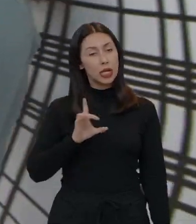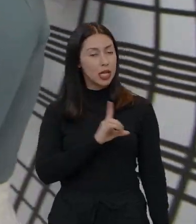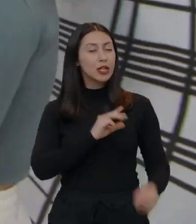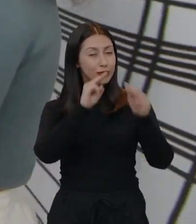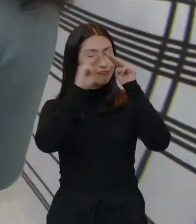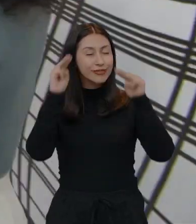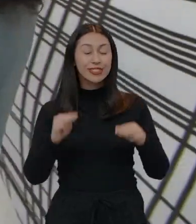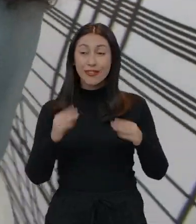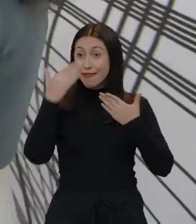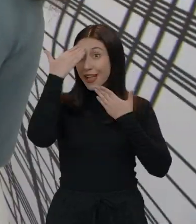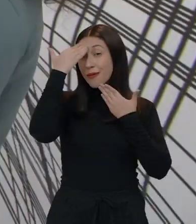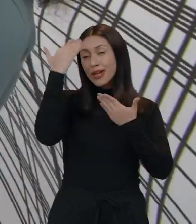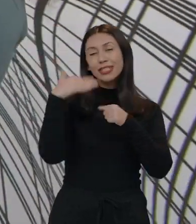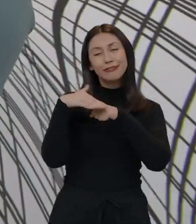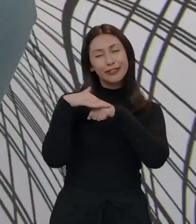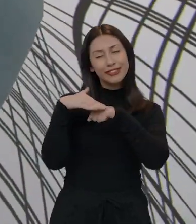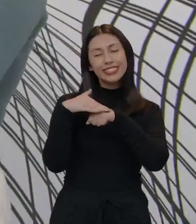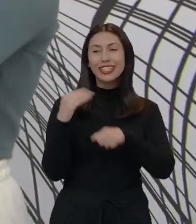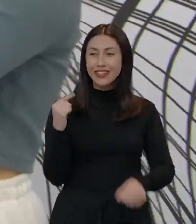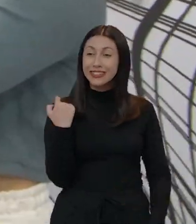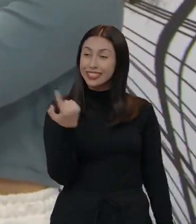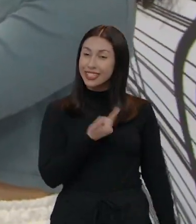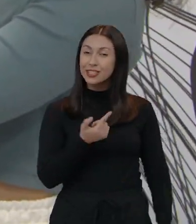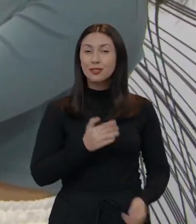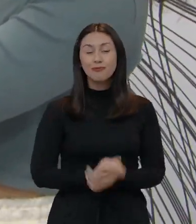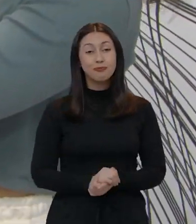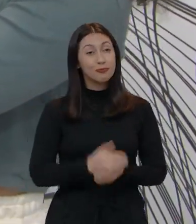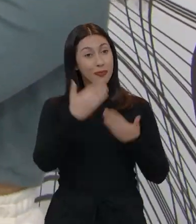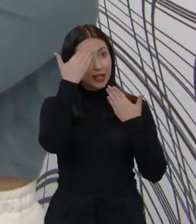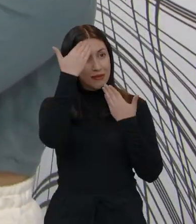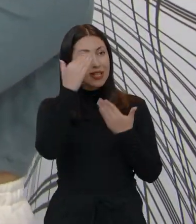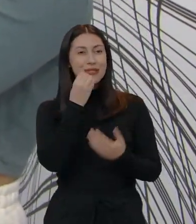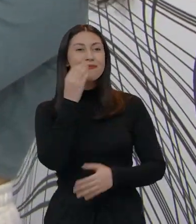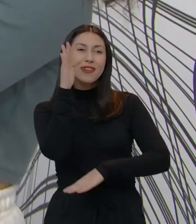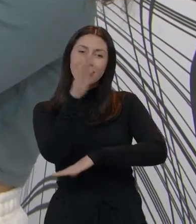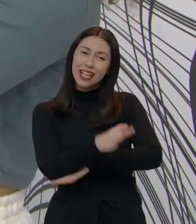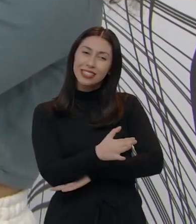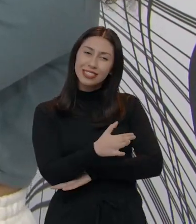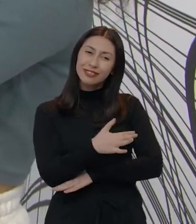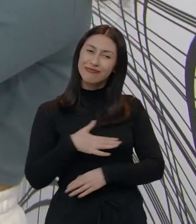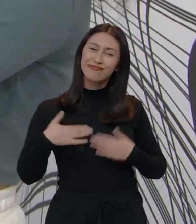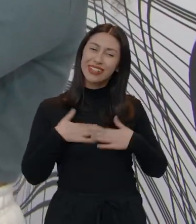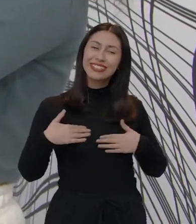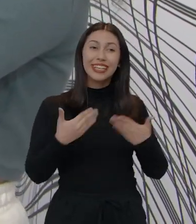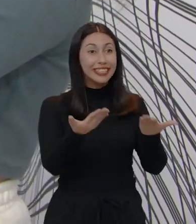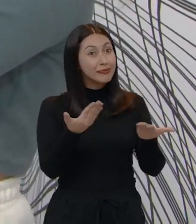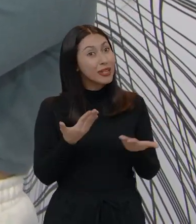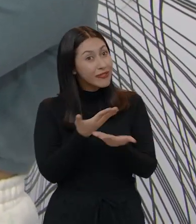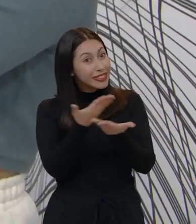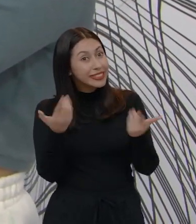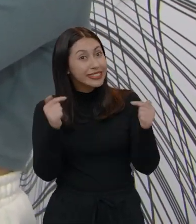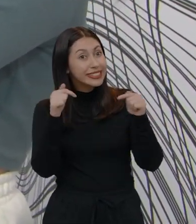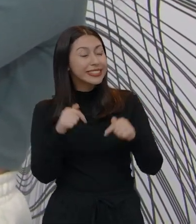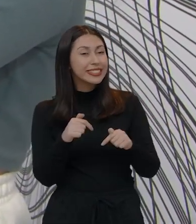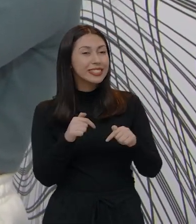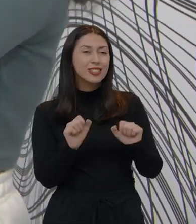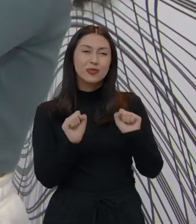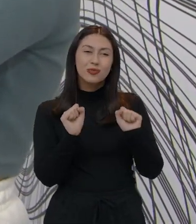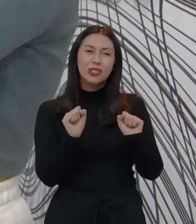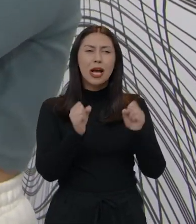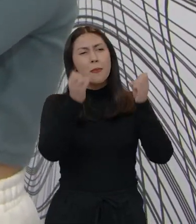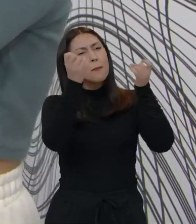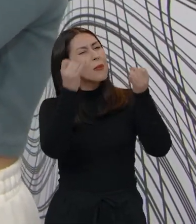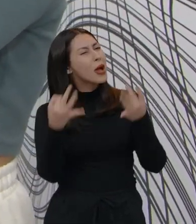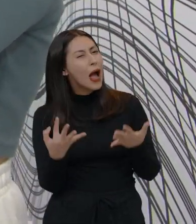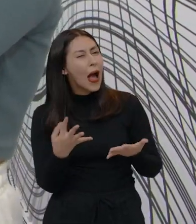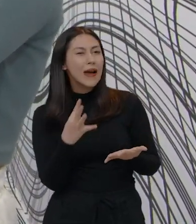Melissa, muito obrigada por conversar com a gente, viu? Obrigada, boa tarde, é um prazer receber vocês aqui no museu para a gente poder esclarecer algumas coisas,